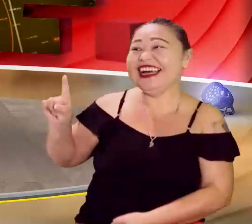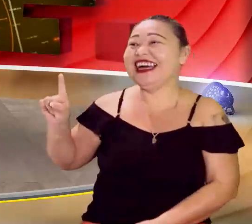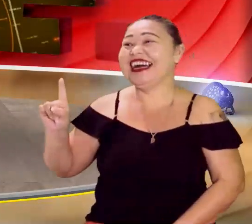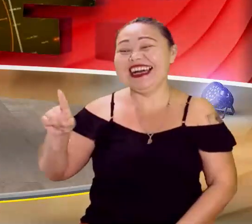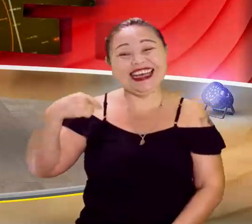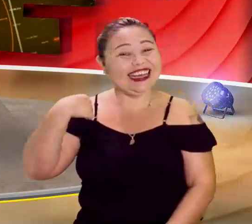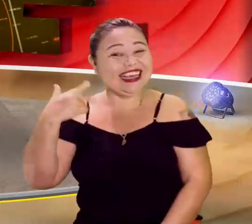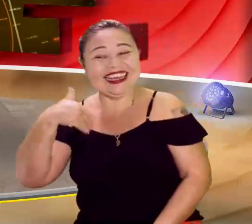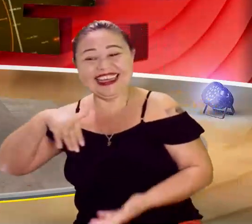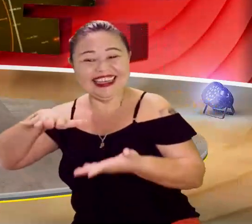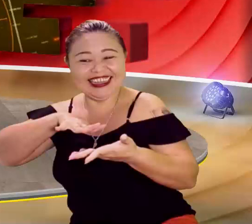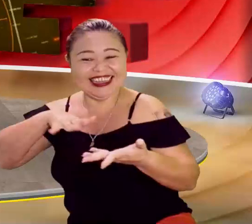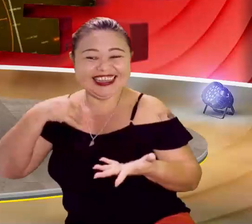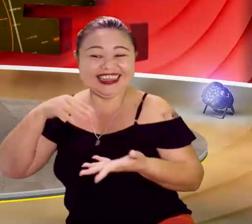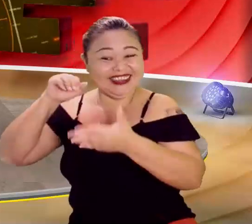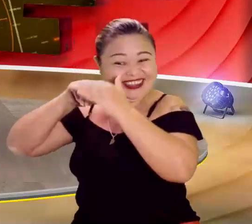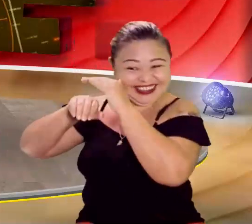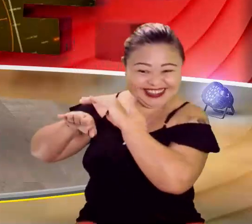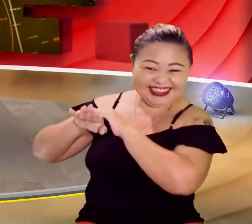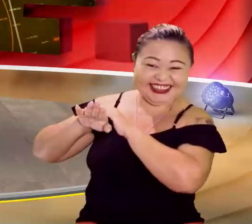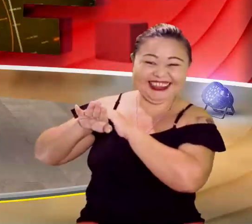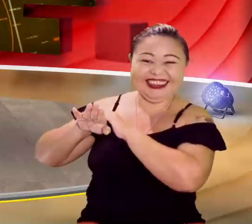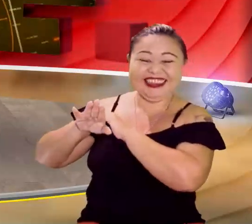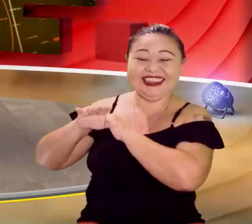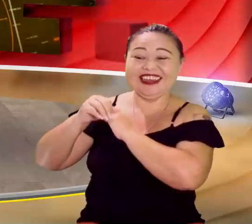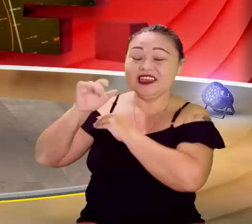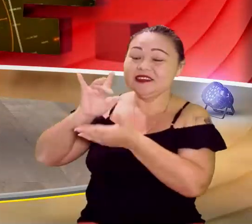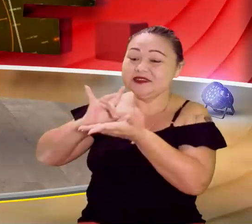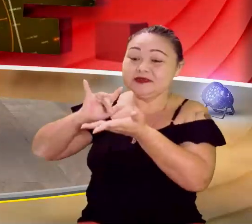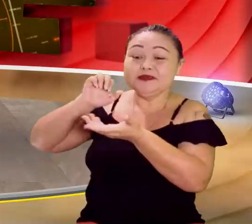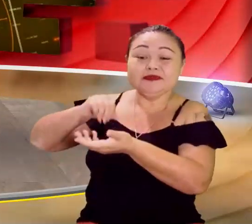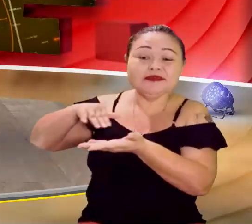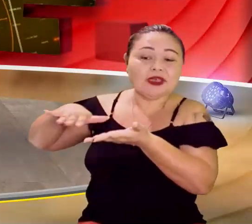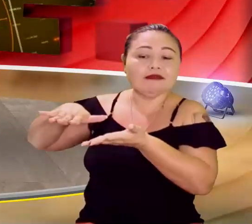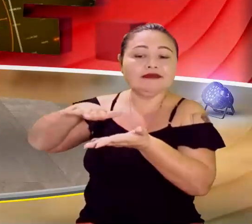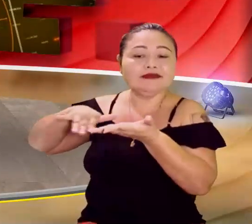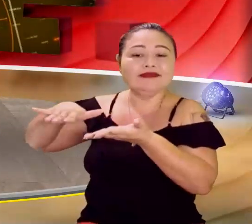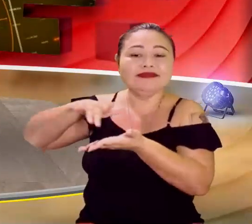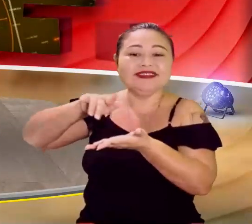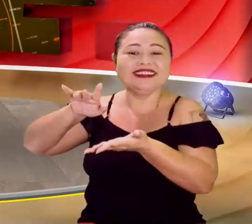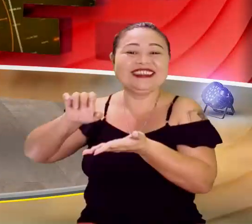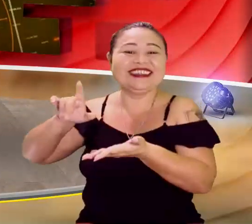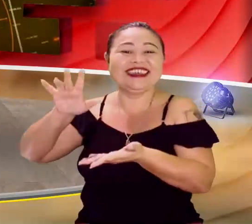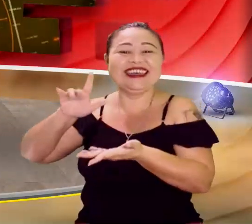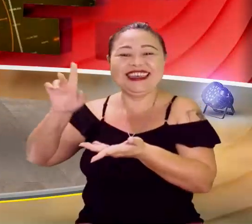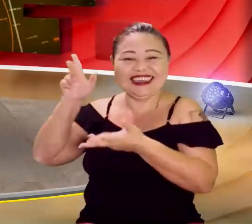É melhor ter no gravado, fica mais prático. DJ, pá! Olha